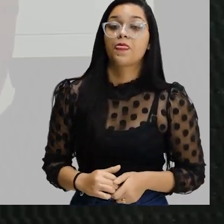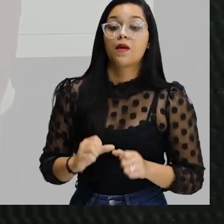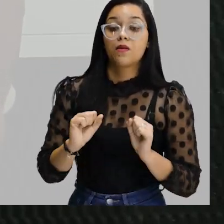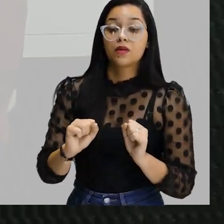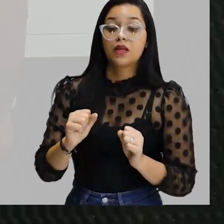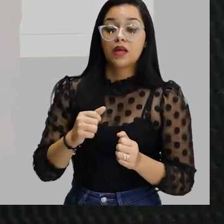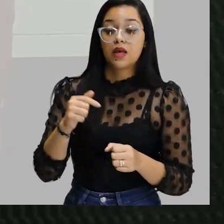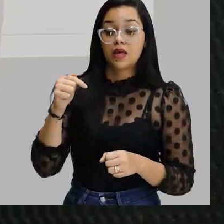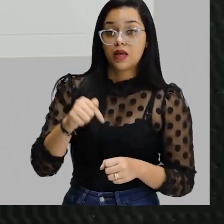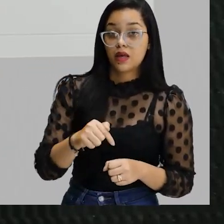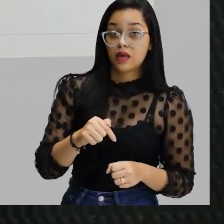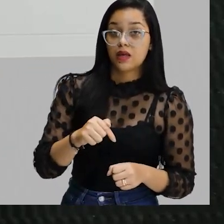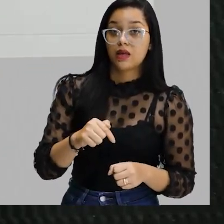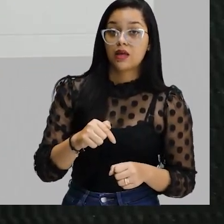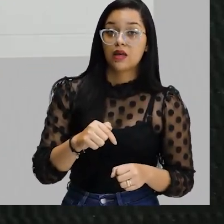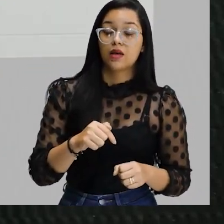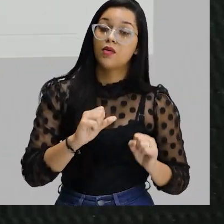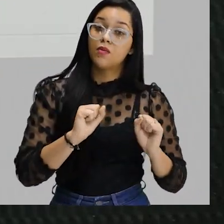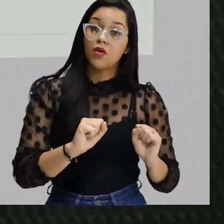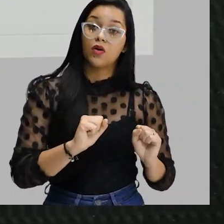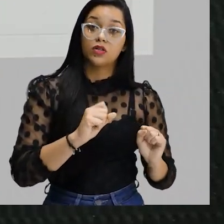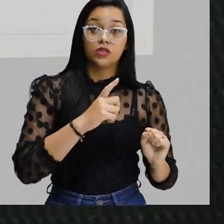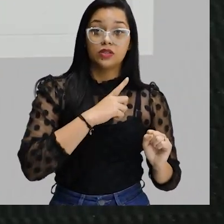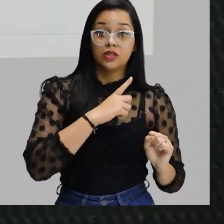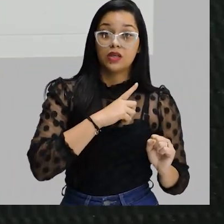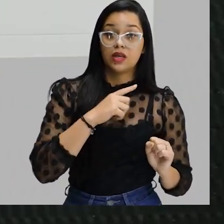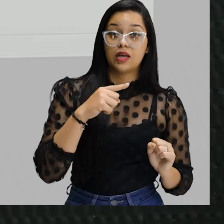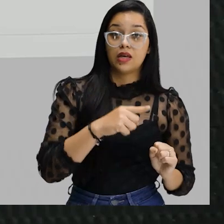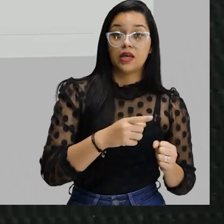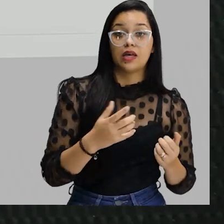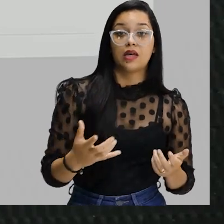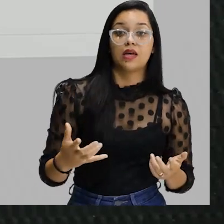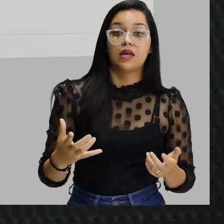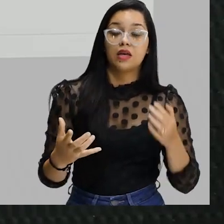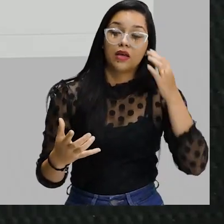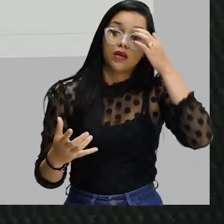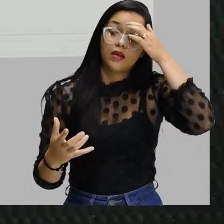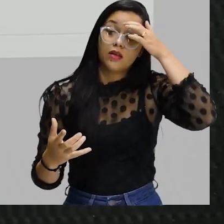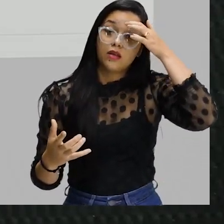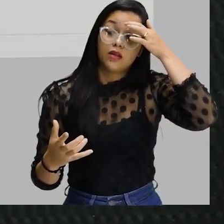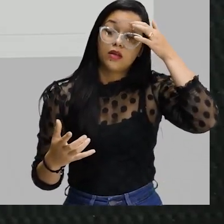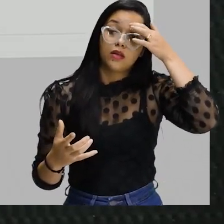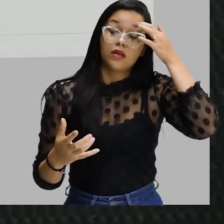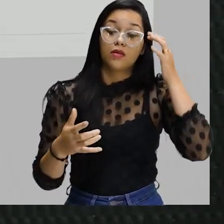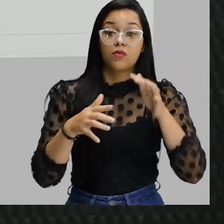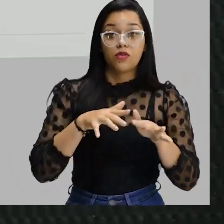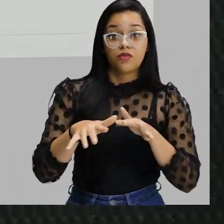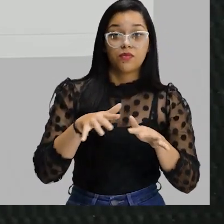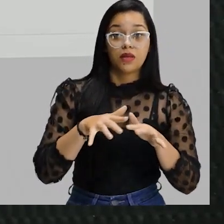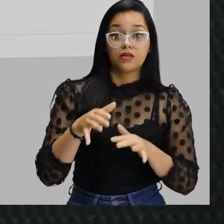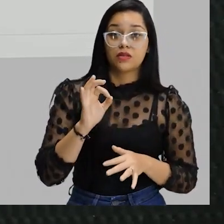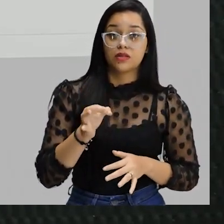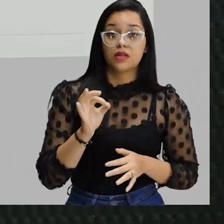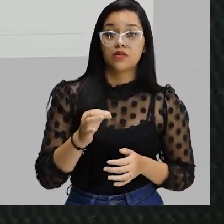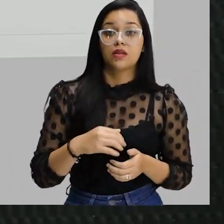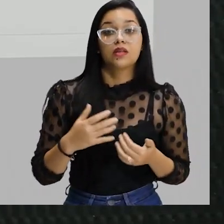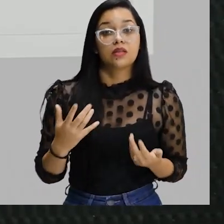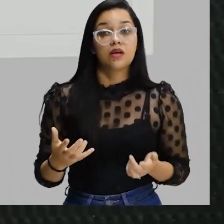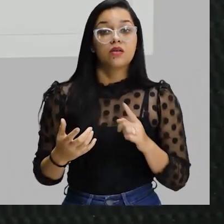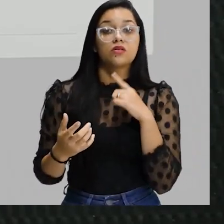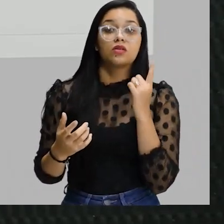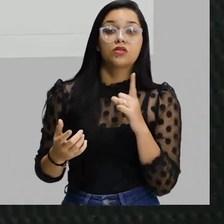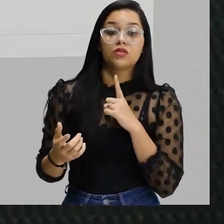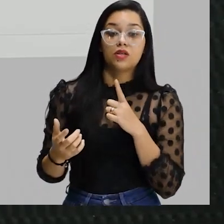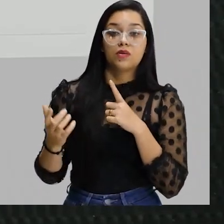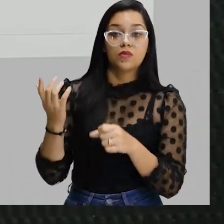para que este corpo ele entre ali em movimento, tá certo? Então nós temos